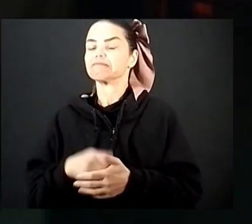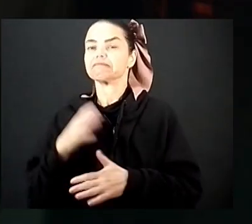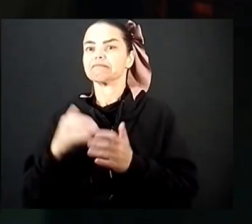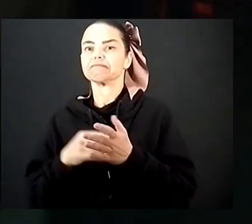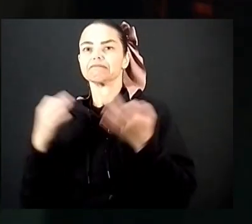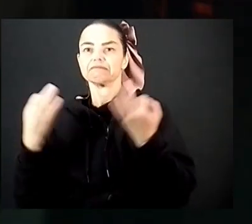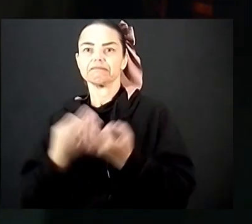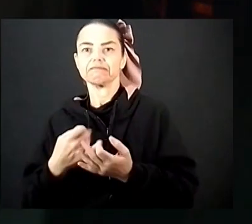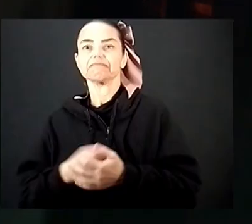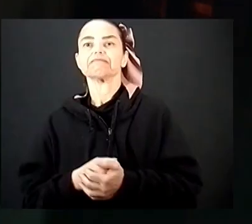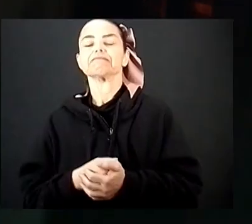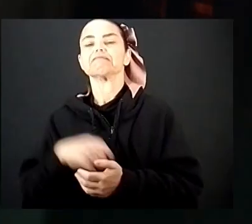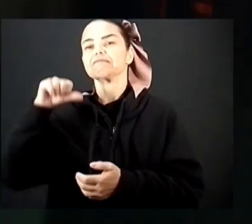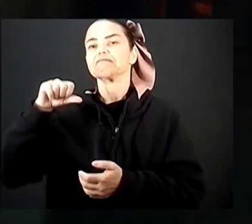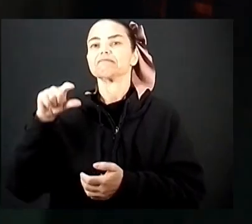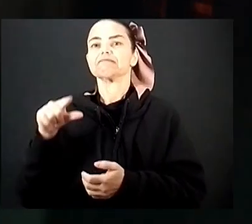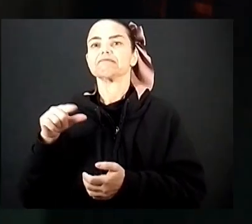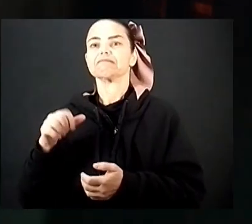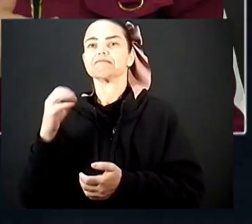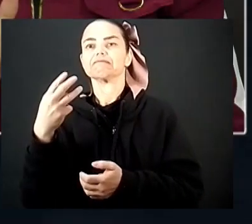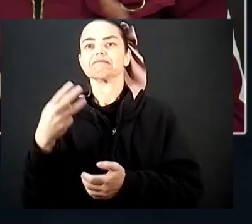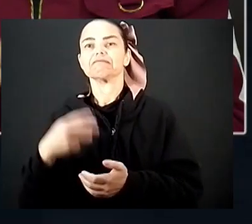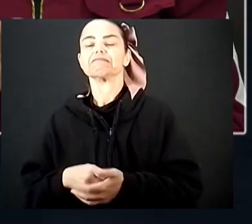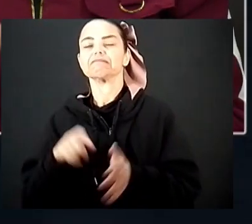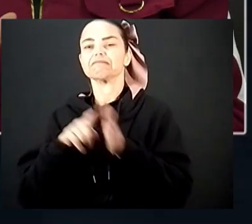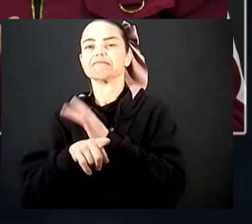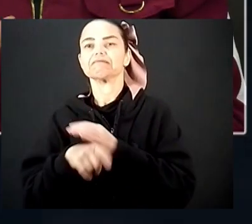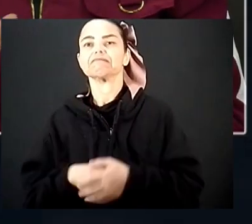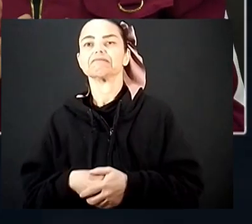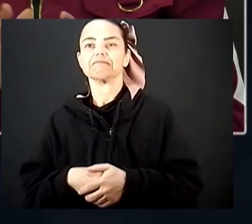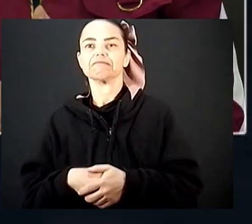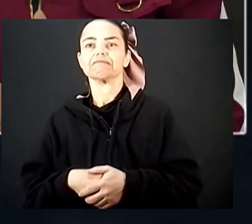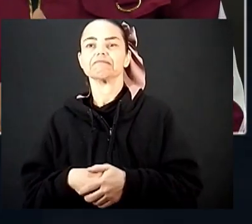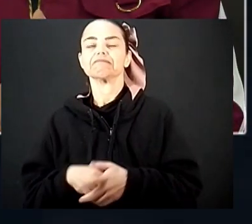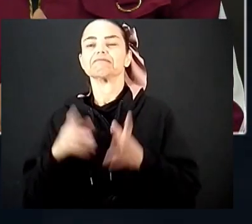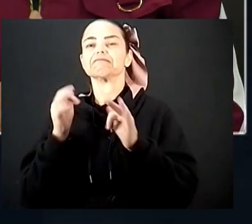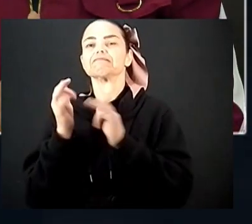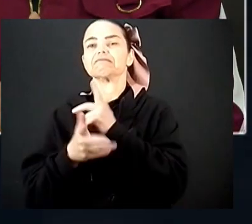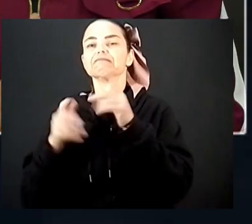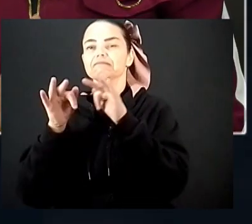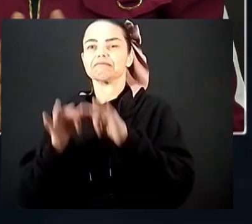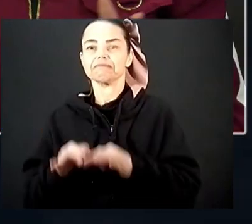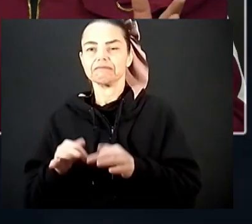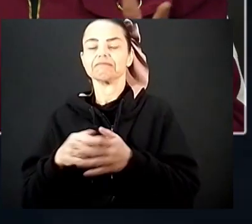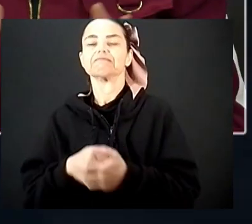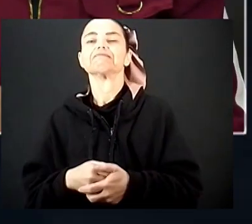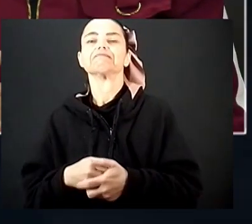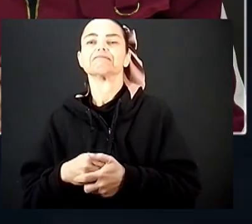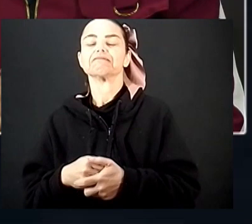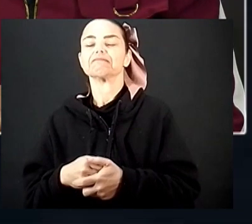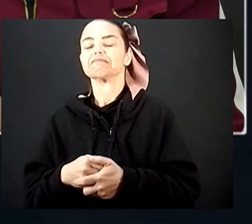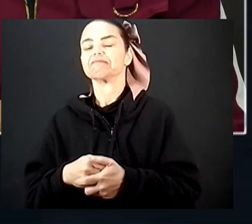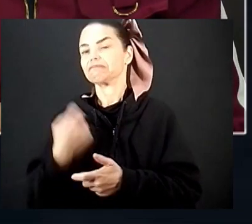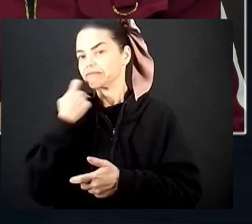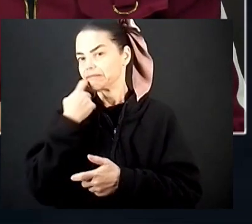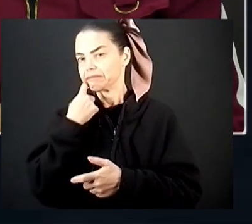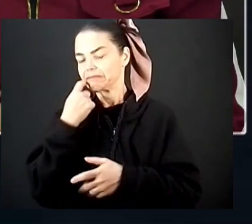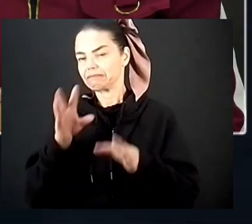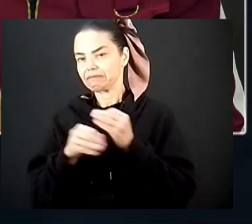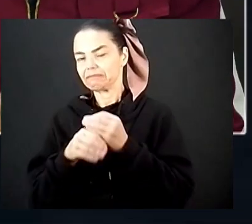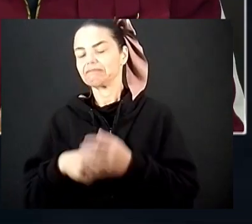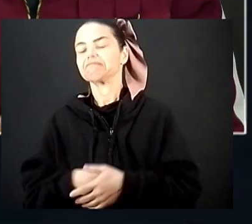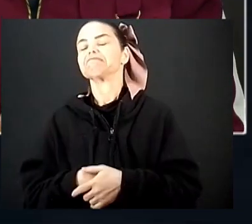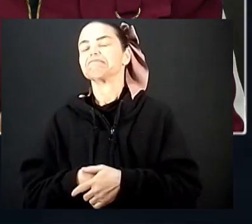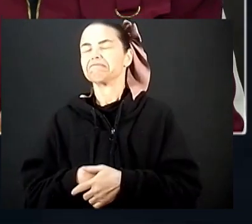vida. 93, mais uma pergunta e aí a gente já vai para as considerações finais. Sexta-feira fechando com chave de ouro, um programa assim